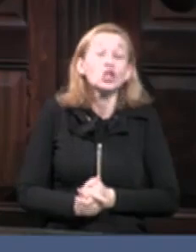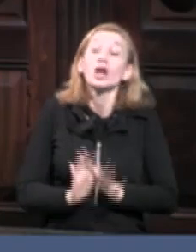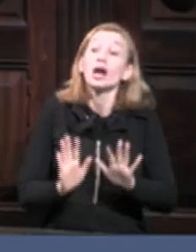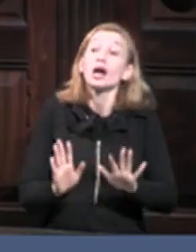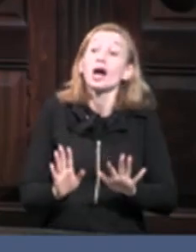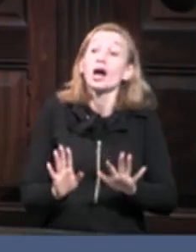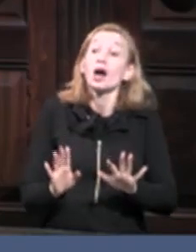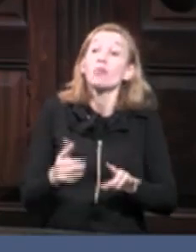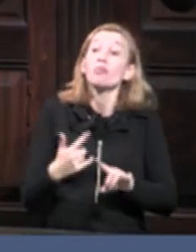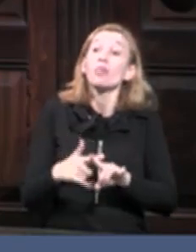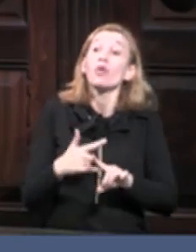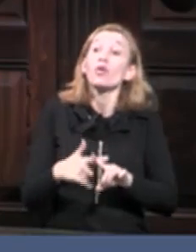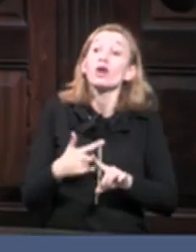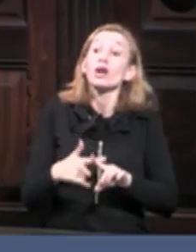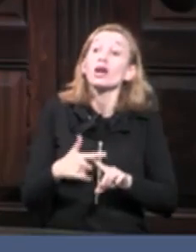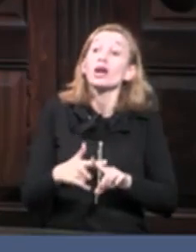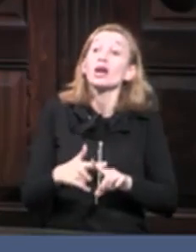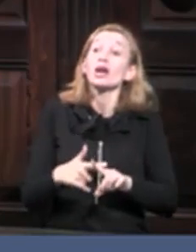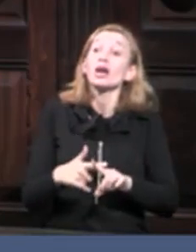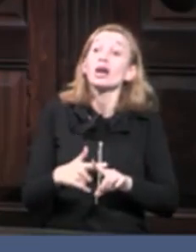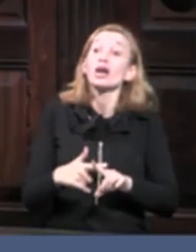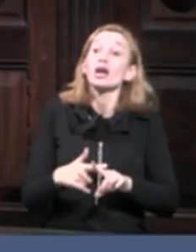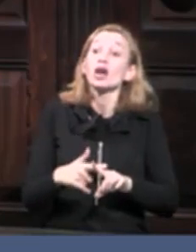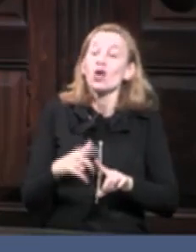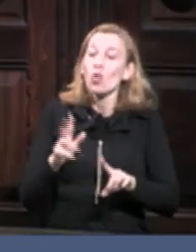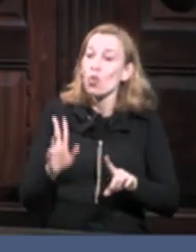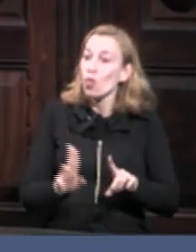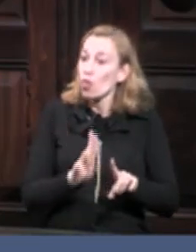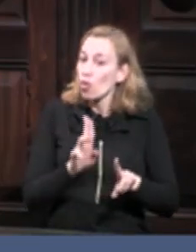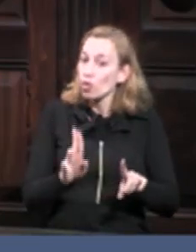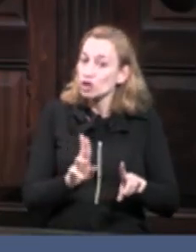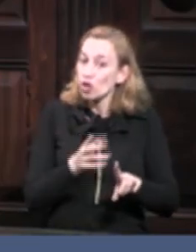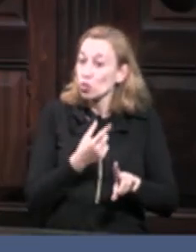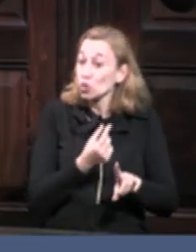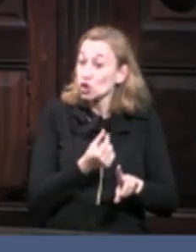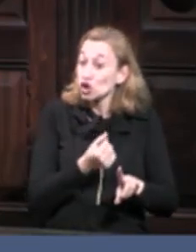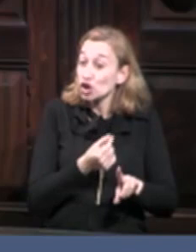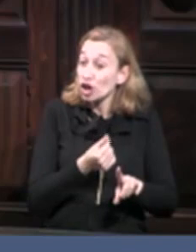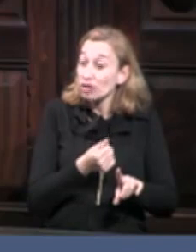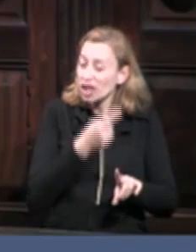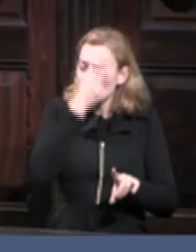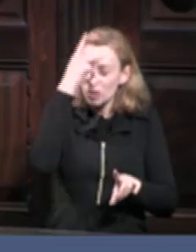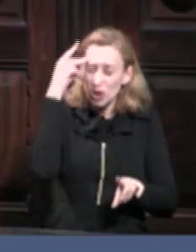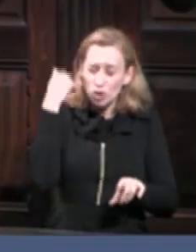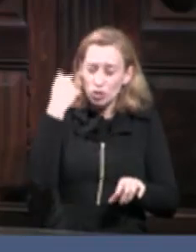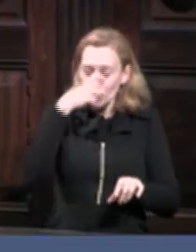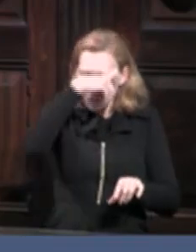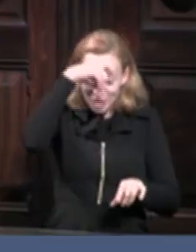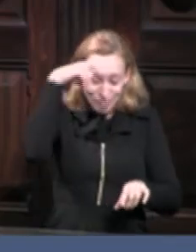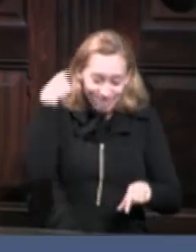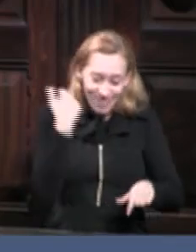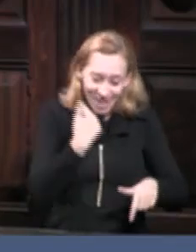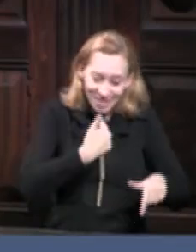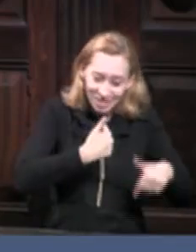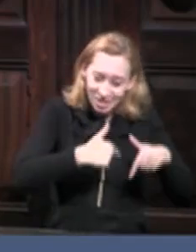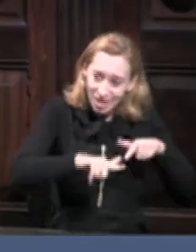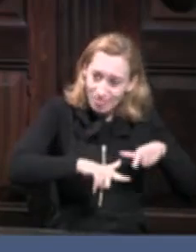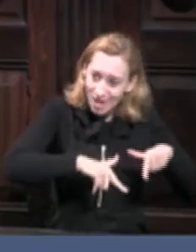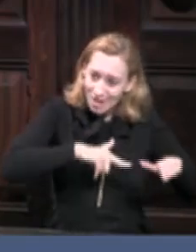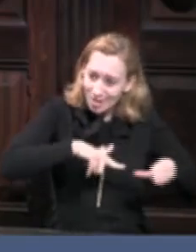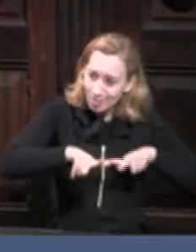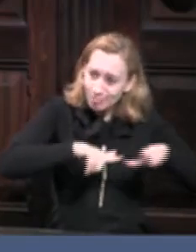produtor rural para ter benefícios e ganho em cima desses produtores rurais. Sumidouro,